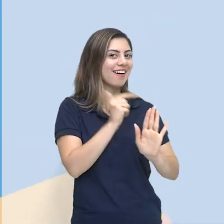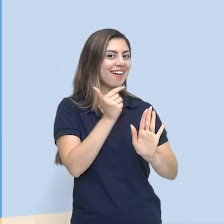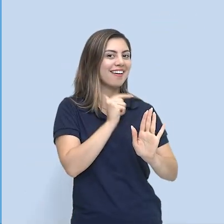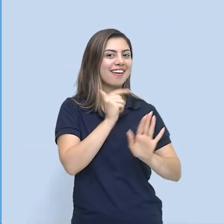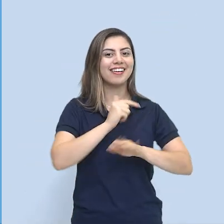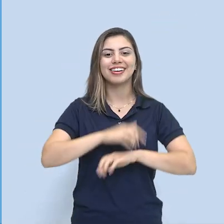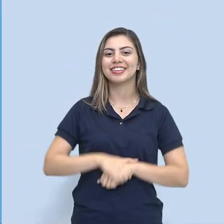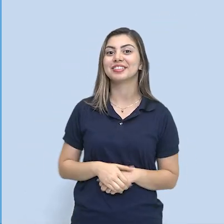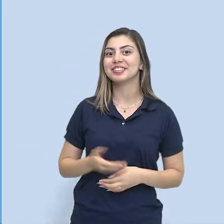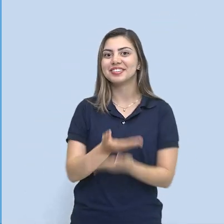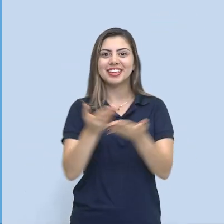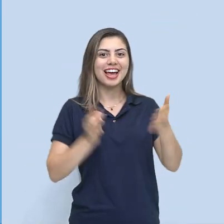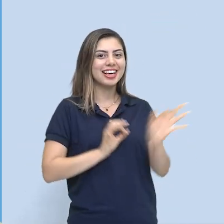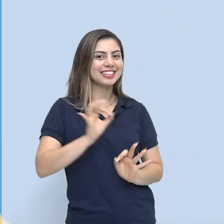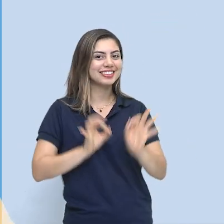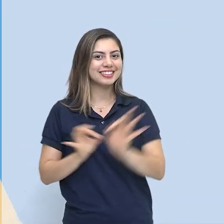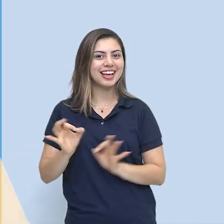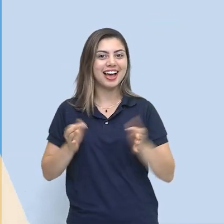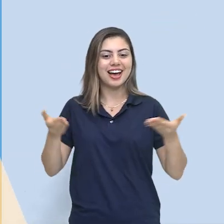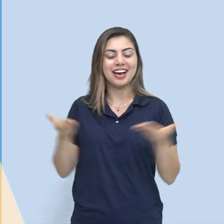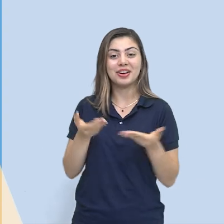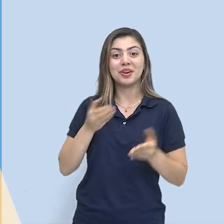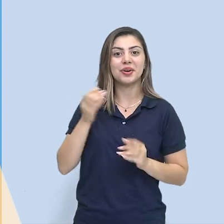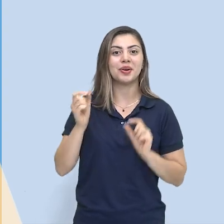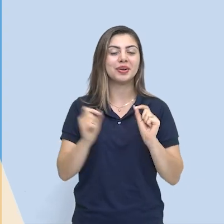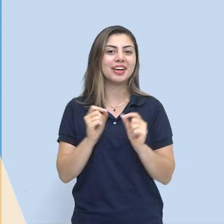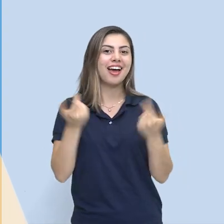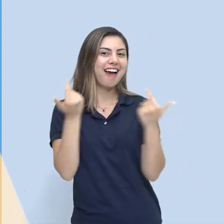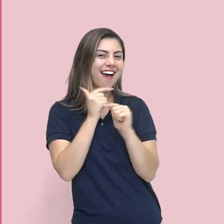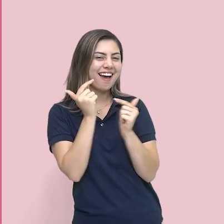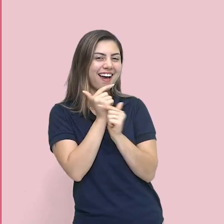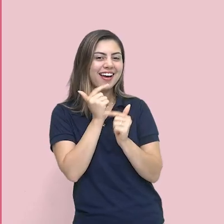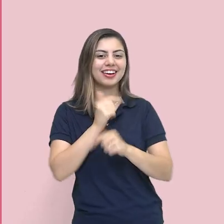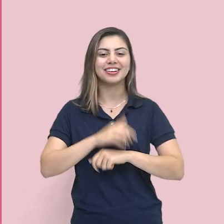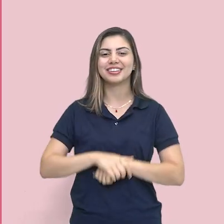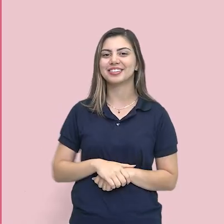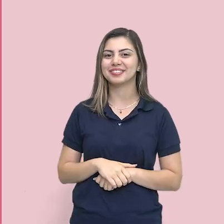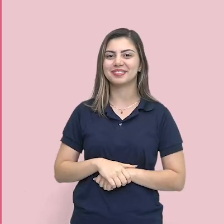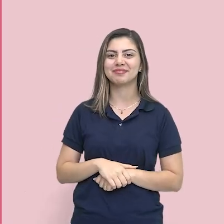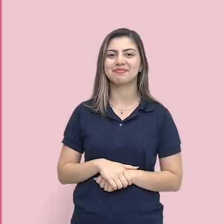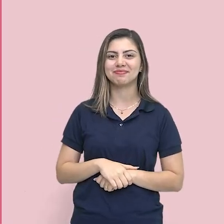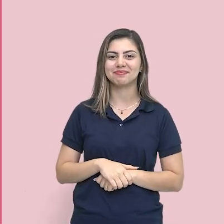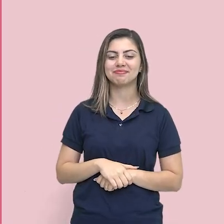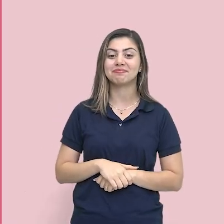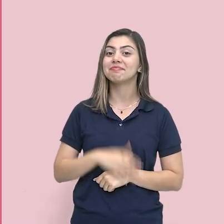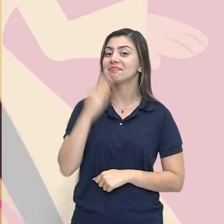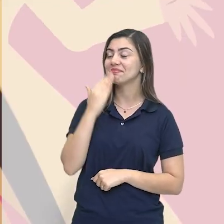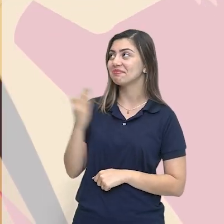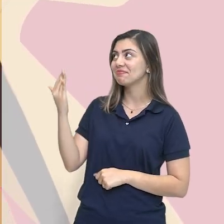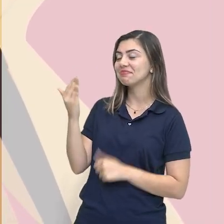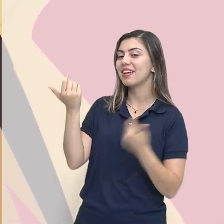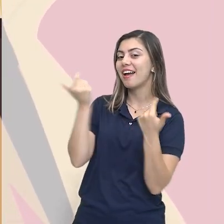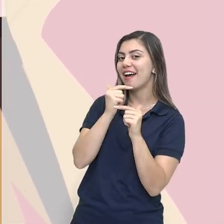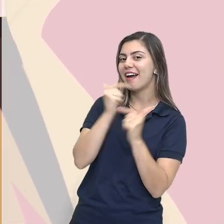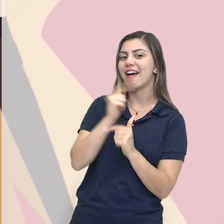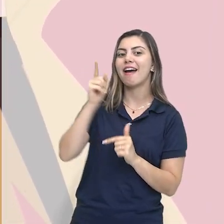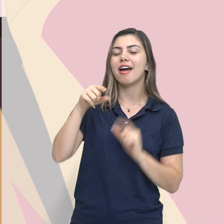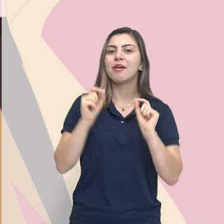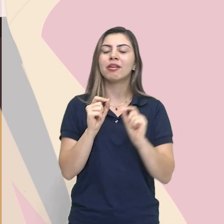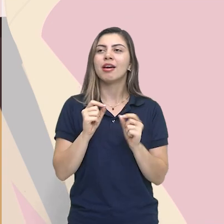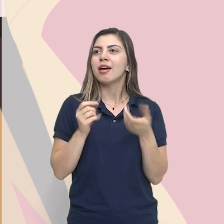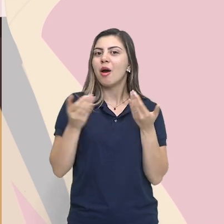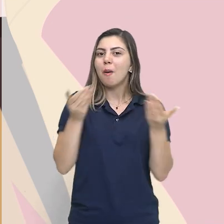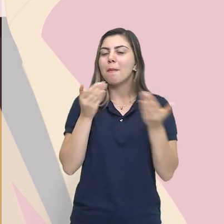ironia. Preparados para dar boas risadas? O humor é como um raio